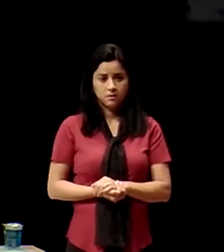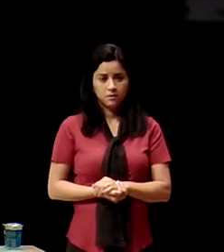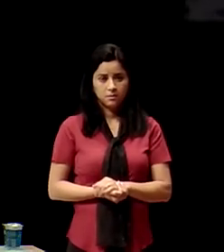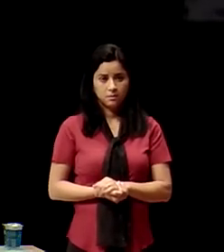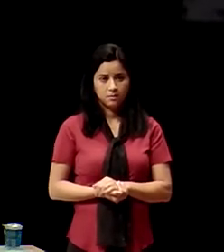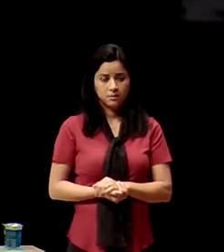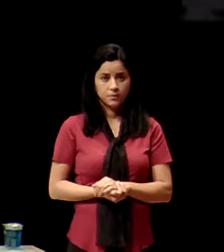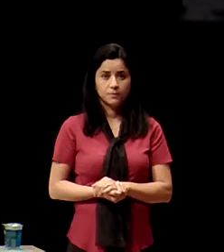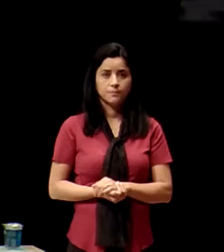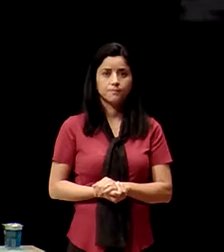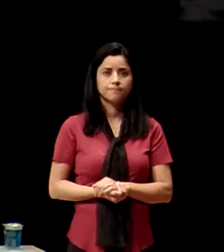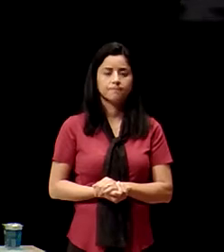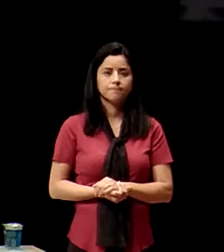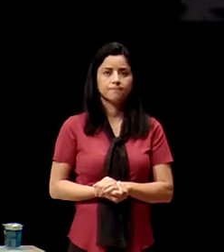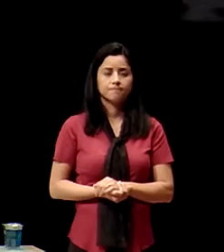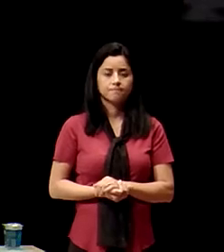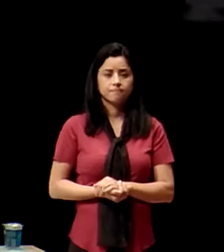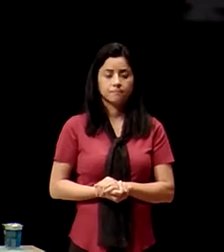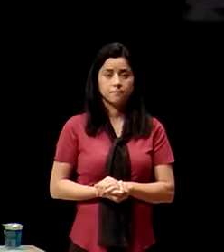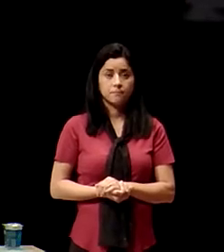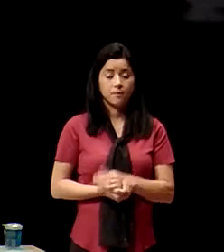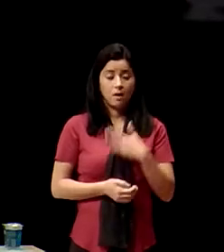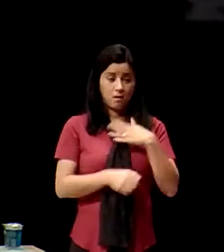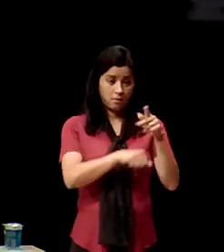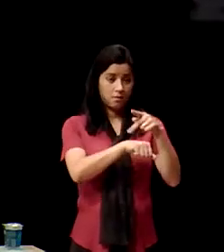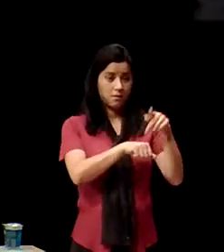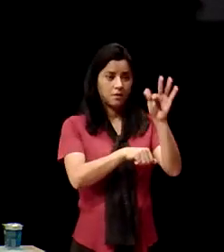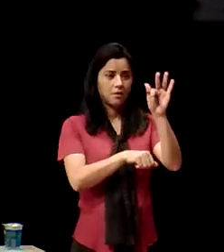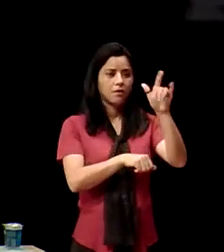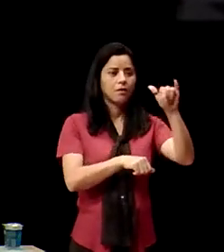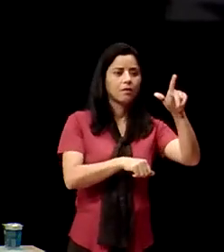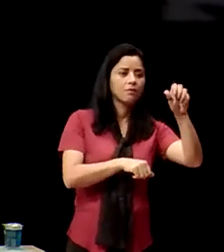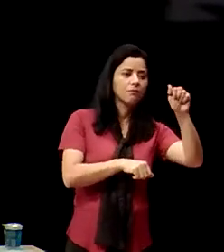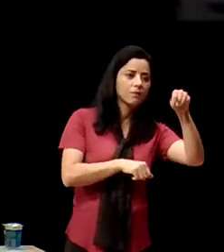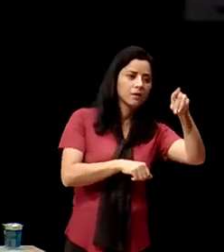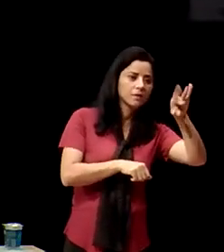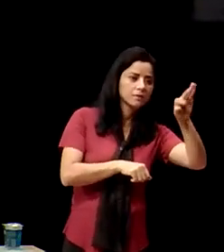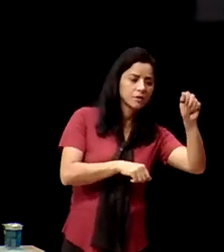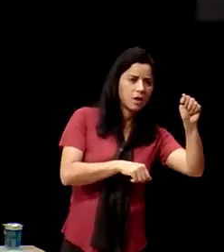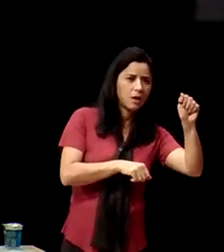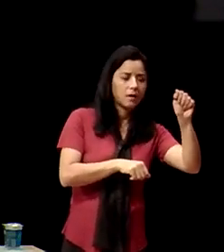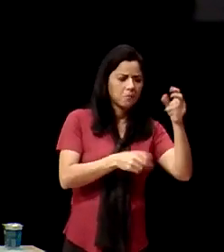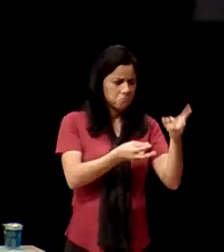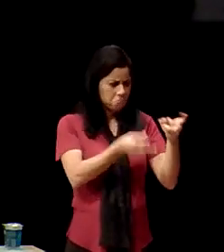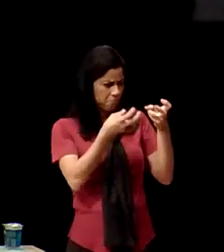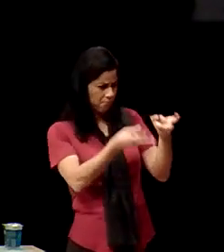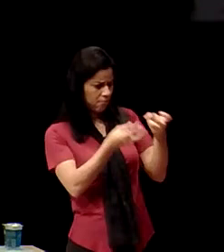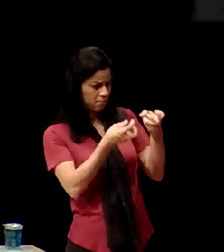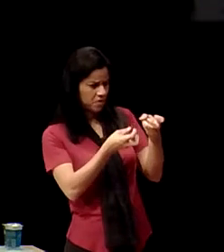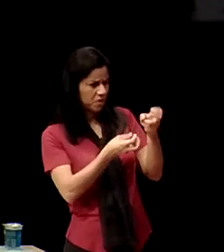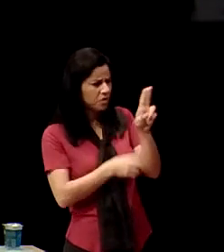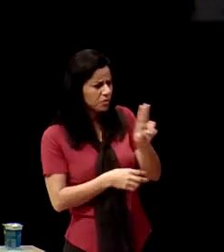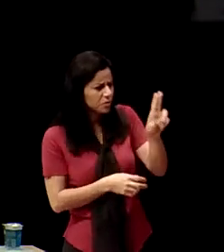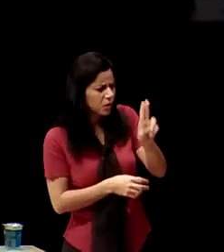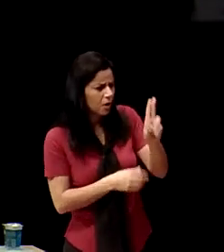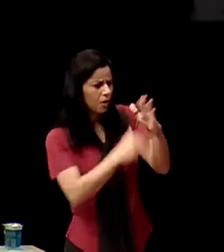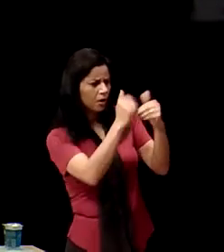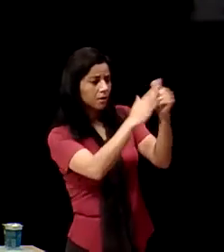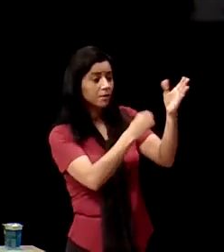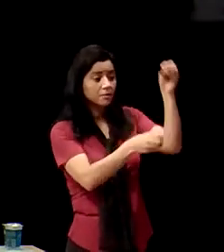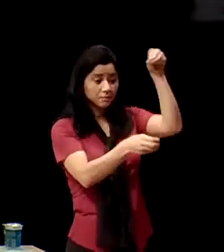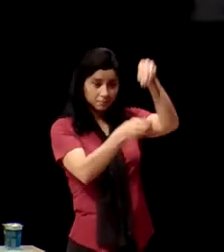of social and educational activities. E na Finlândia, ela é vista como usada por muitos profissionais dentro do